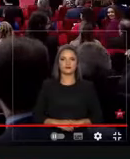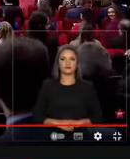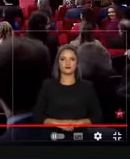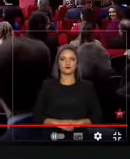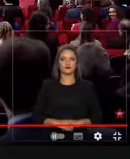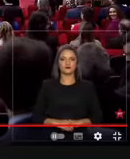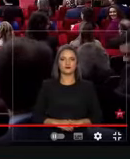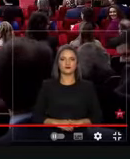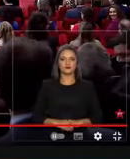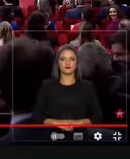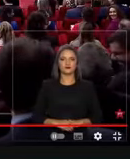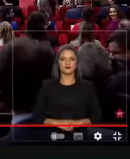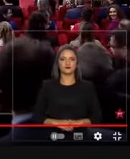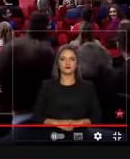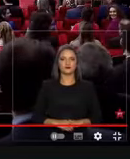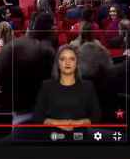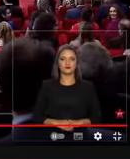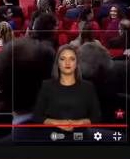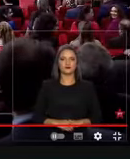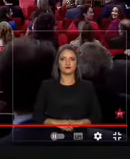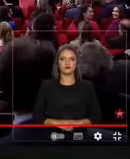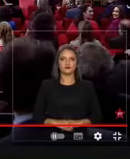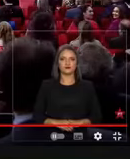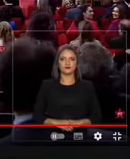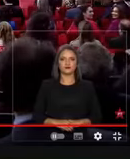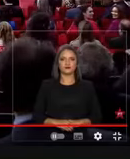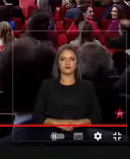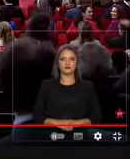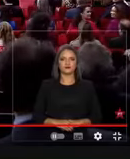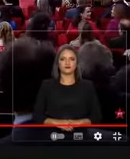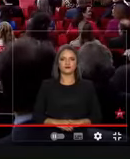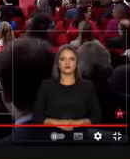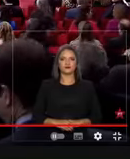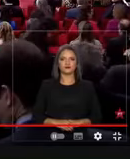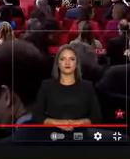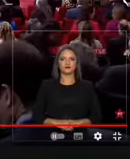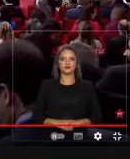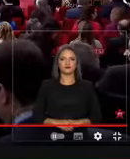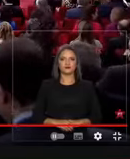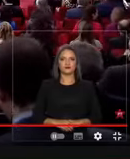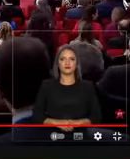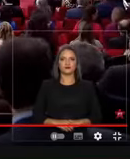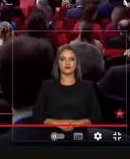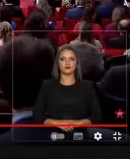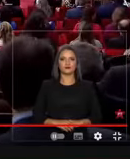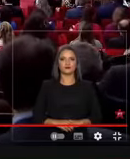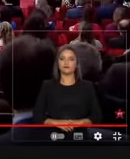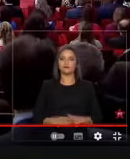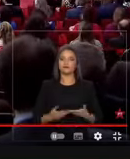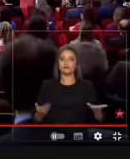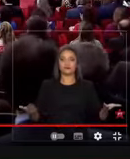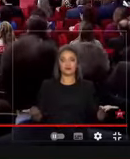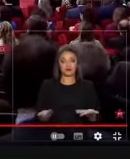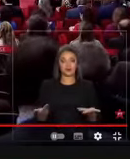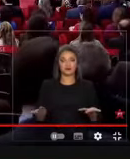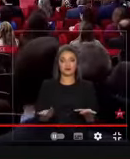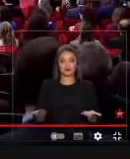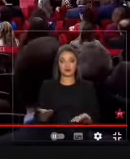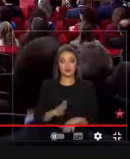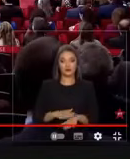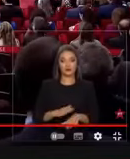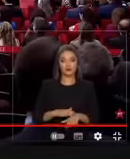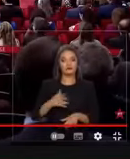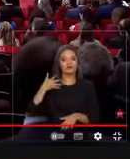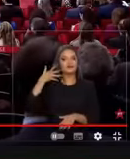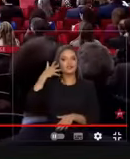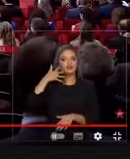o que se dizer, né, solenidade, mas é uma solenidade de fundamental importância. Lembrando... Senhoras e senhores, neste momento, ouviremos